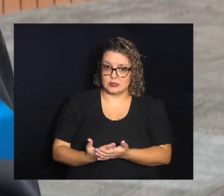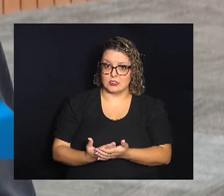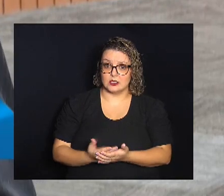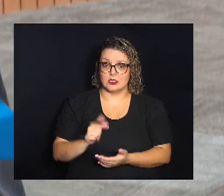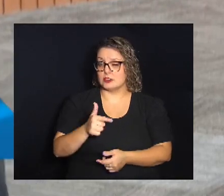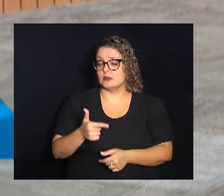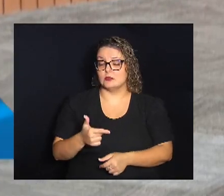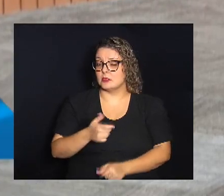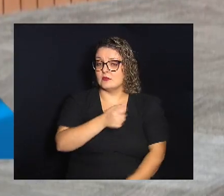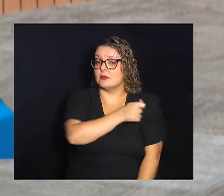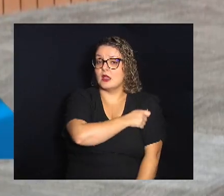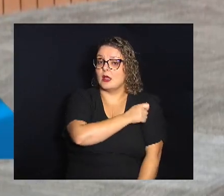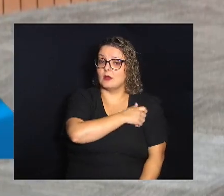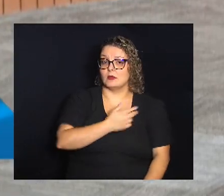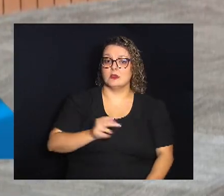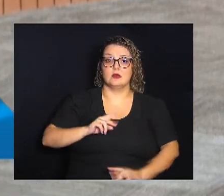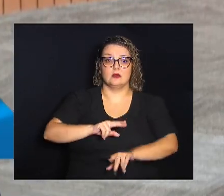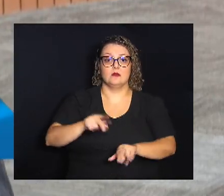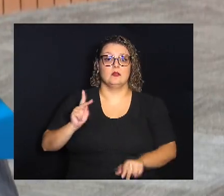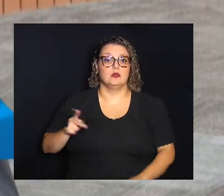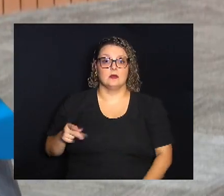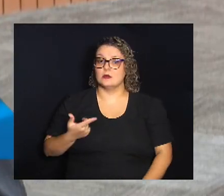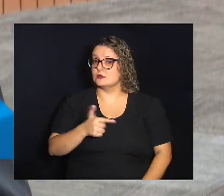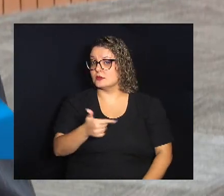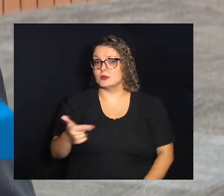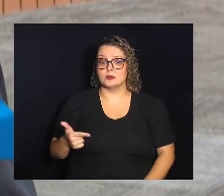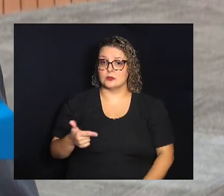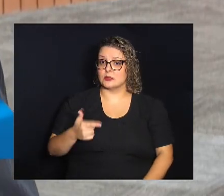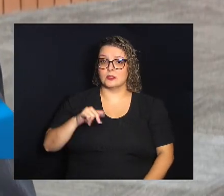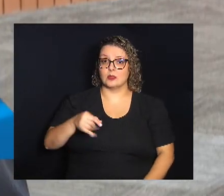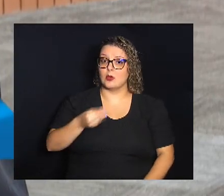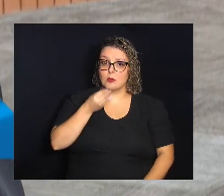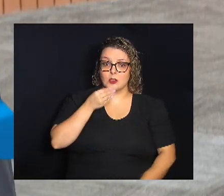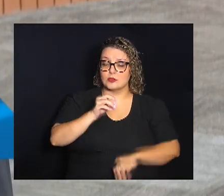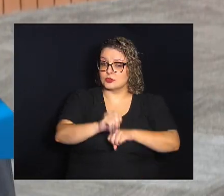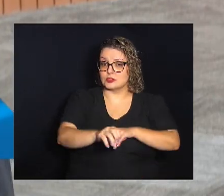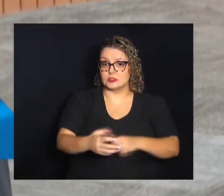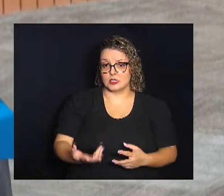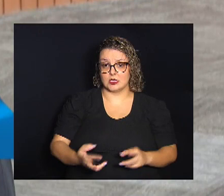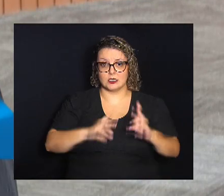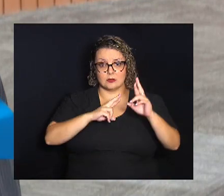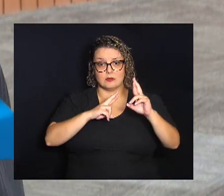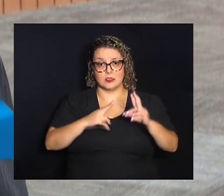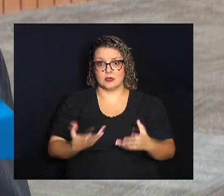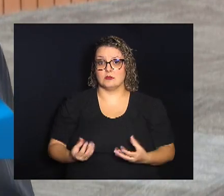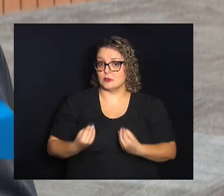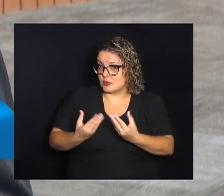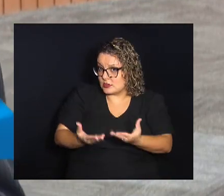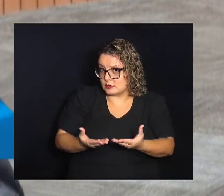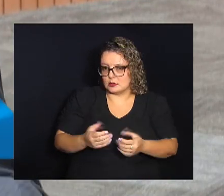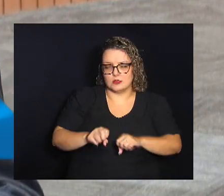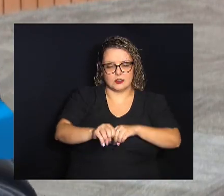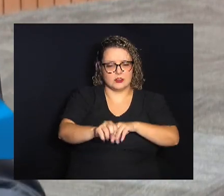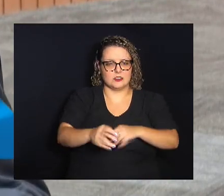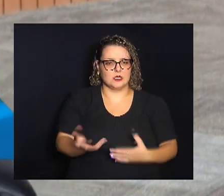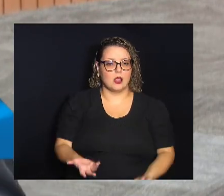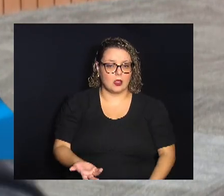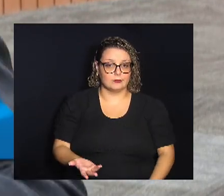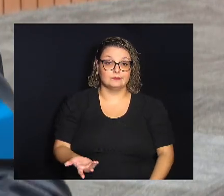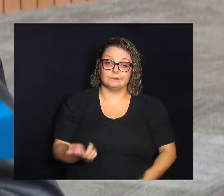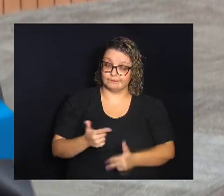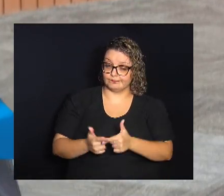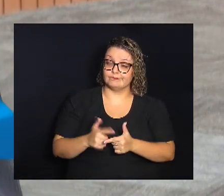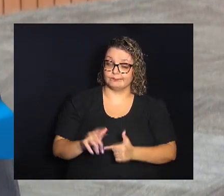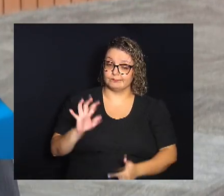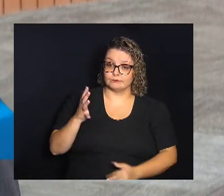muitos professores sem a oportunidade de dar aula, mesmo com a expectativa gerada de dar aula. Então é um problema muito sério que ocorreu no